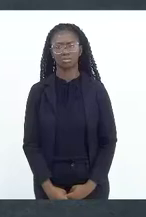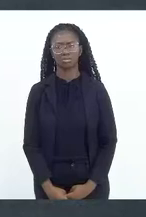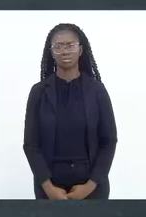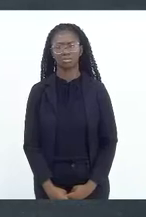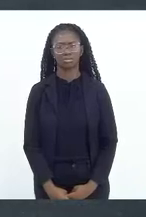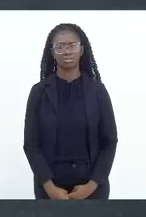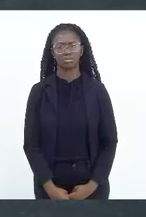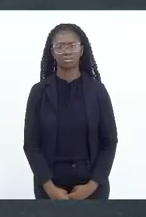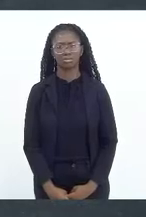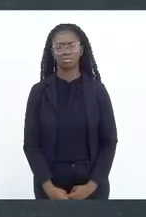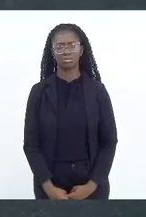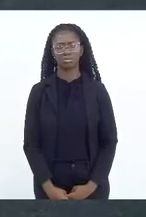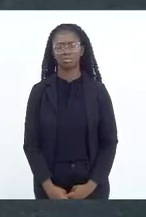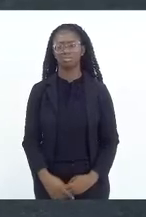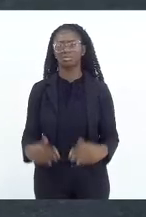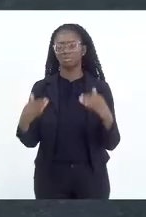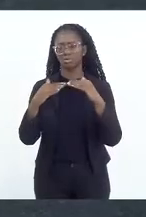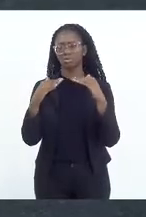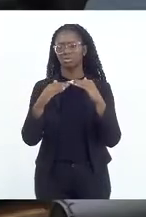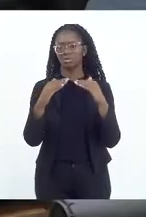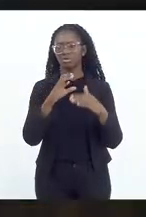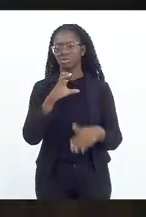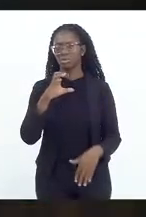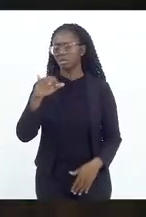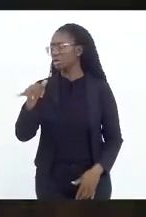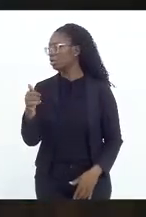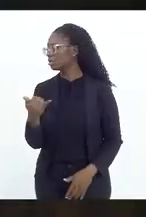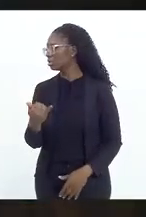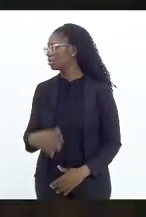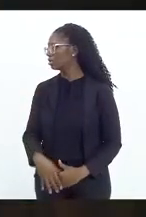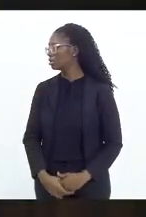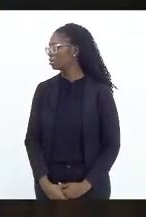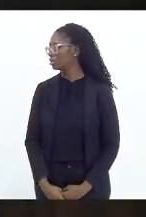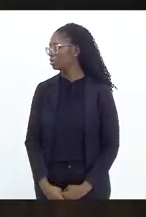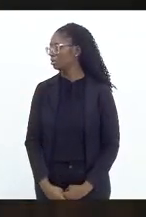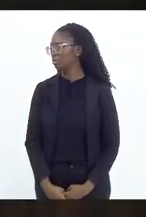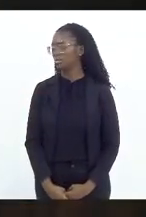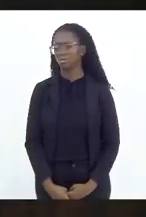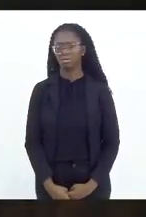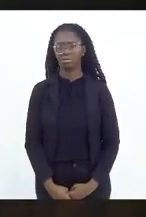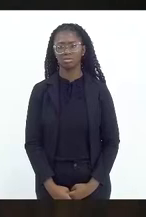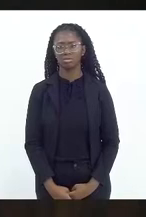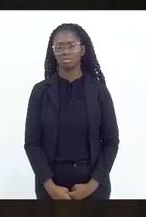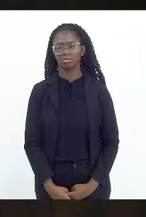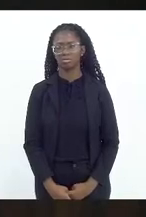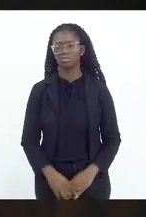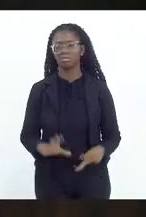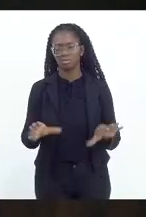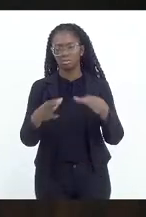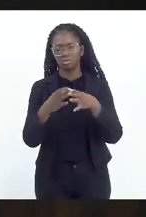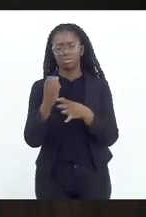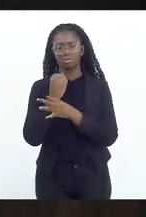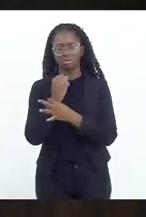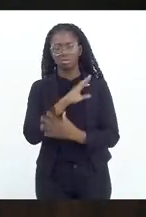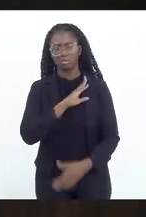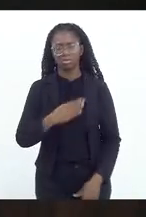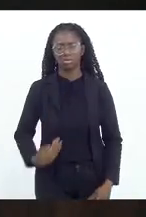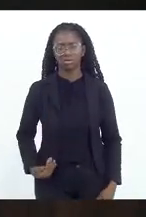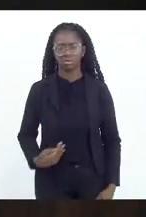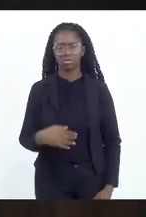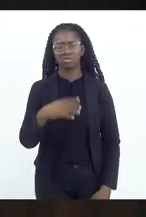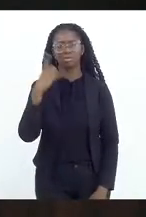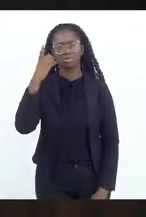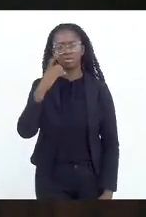Acompanho o parecer da CCJ, senhor presidente. Obrigado, deputado Gilmar. Pela Comissão de Segurança Pública, deputado delegado